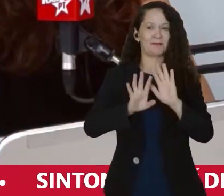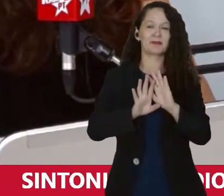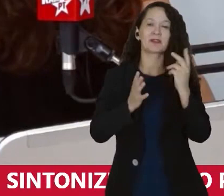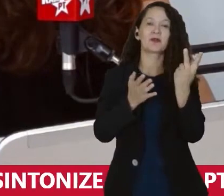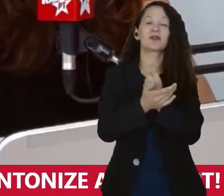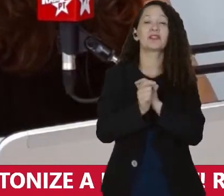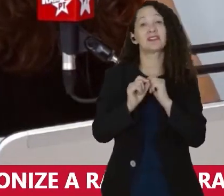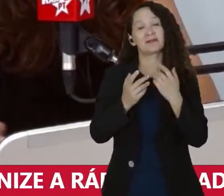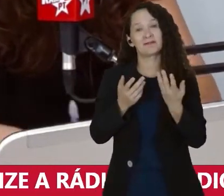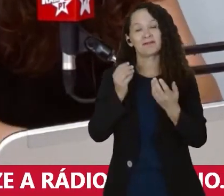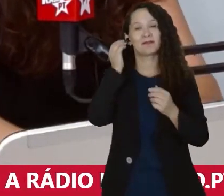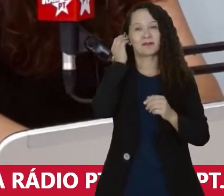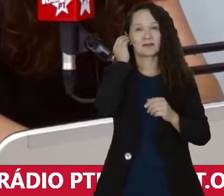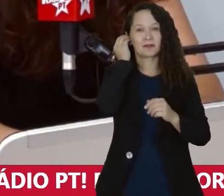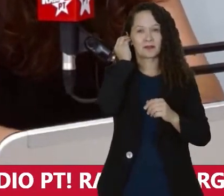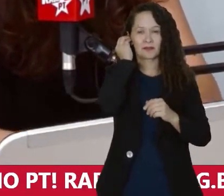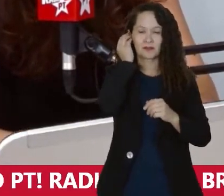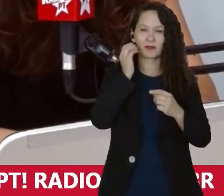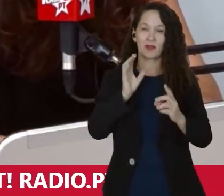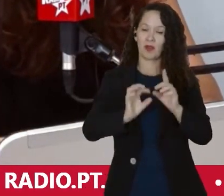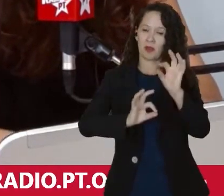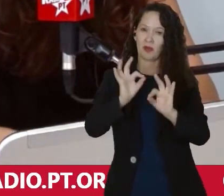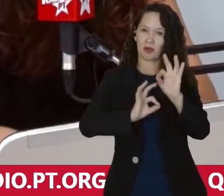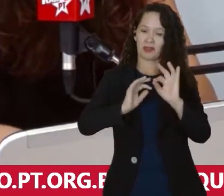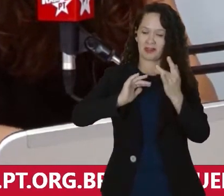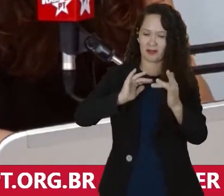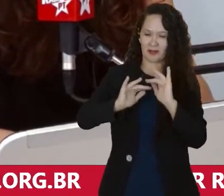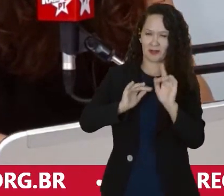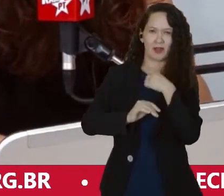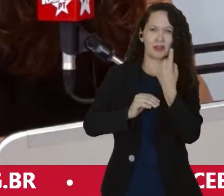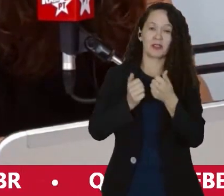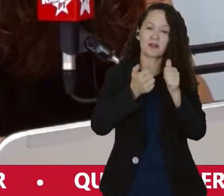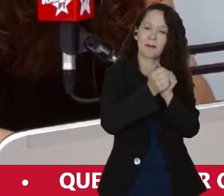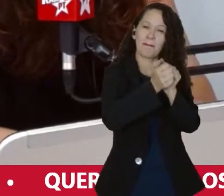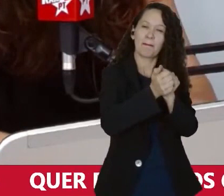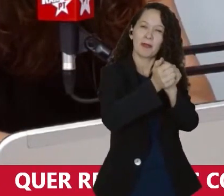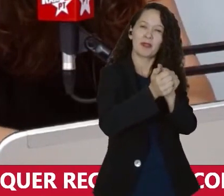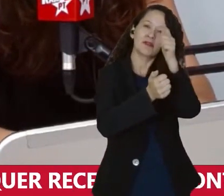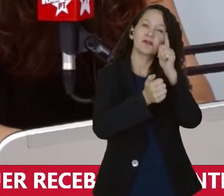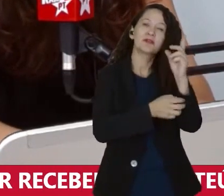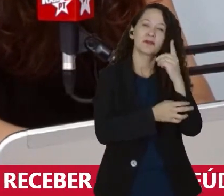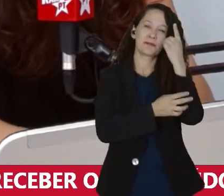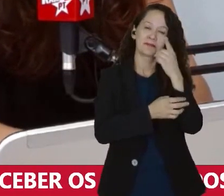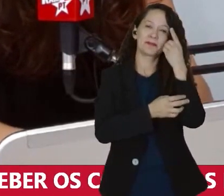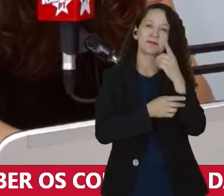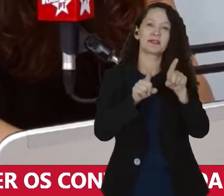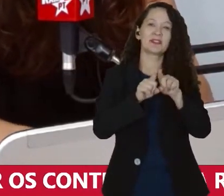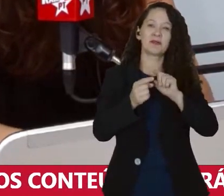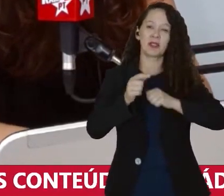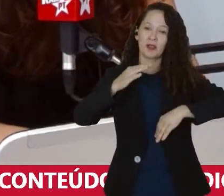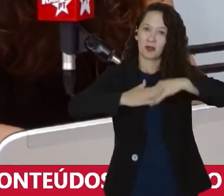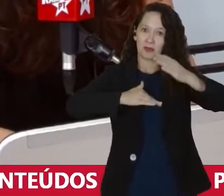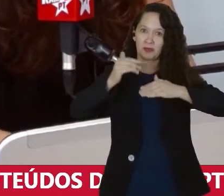acabou acontecendo pela própria dinâmica das redes, que permite que a gente se aproxime dos políticos e até de grandes jornalistas